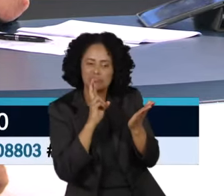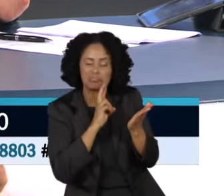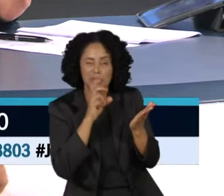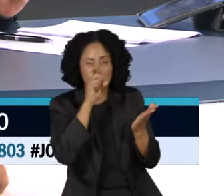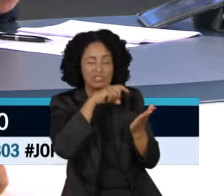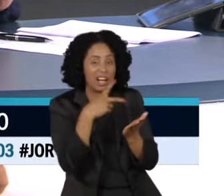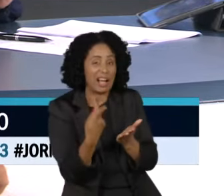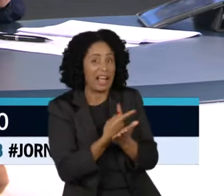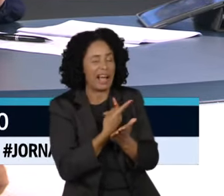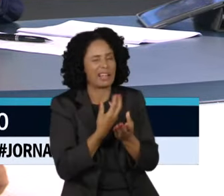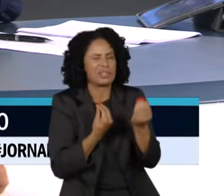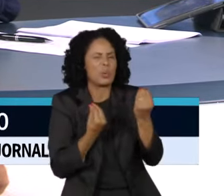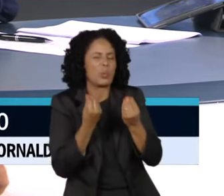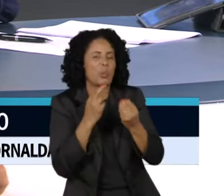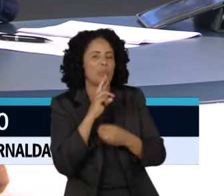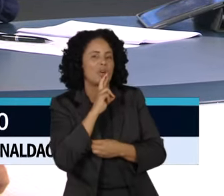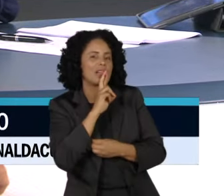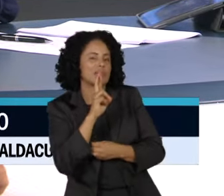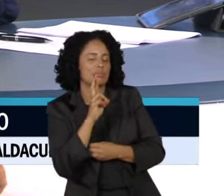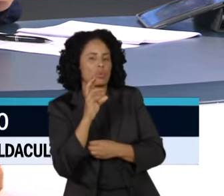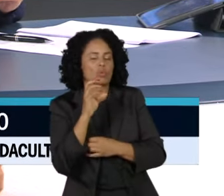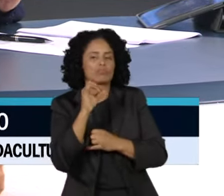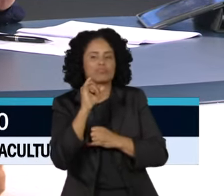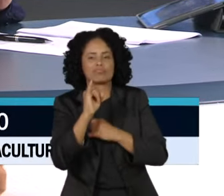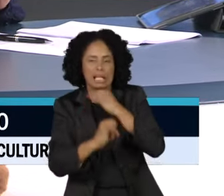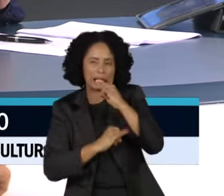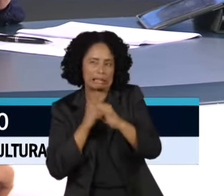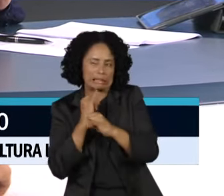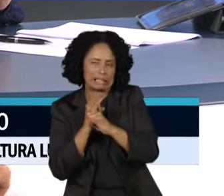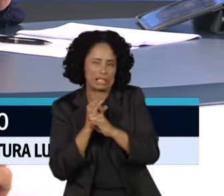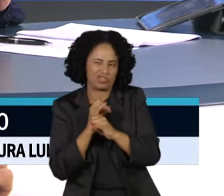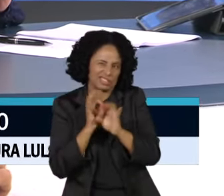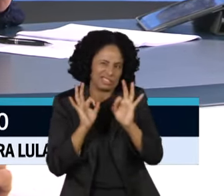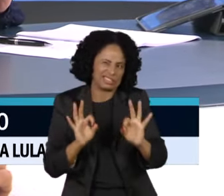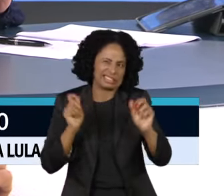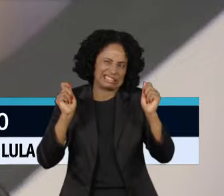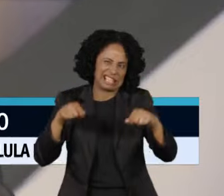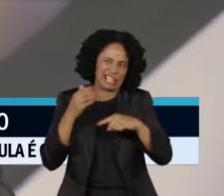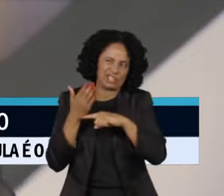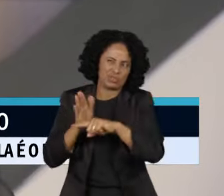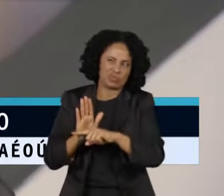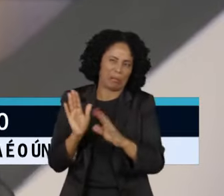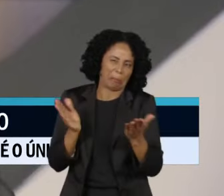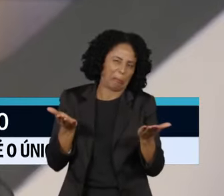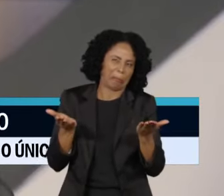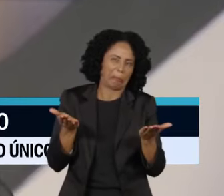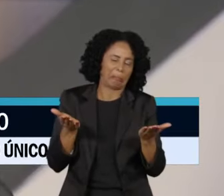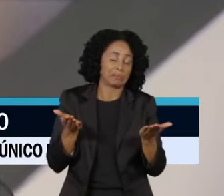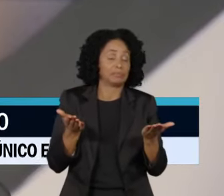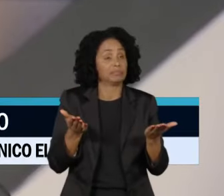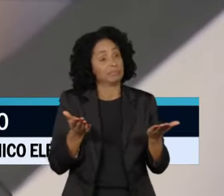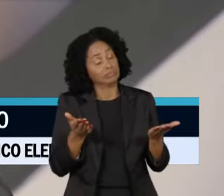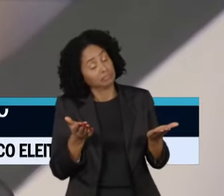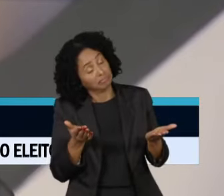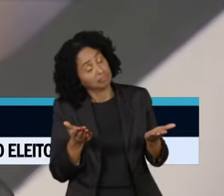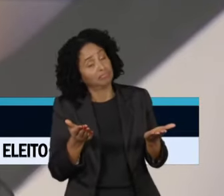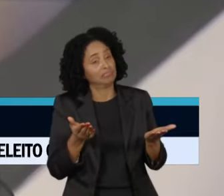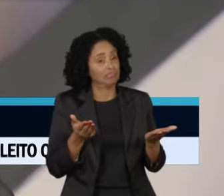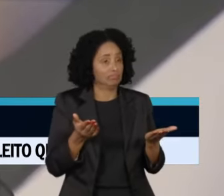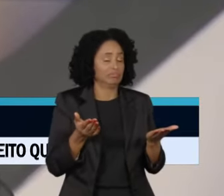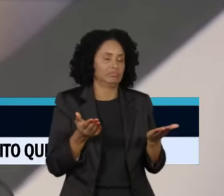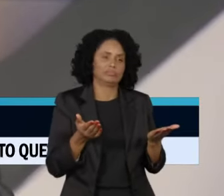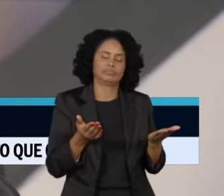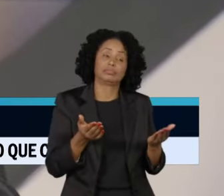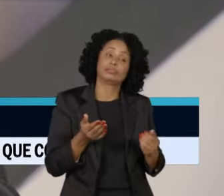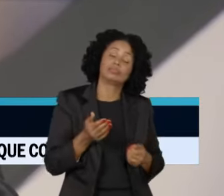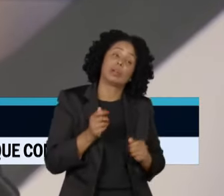para essas respostas via internet seria uma solução para esse problema? Pode evoluir para isso, mas hoje não temos essas